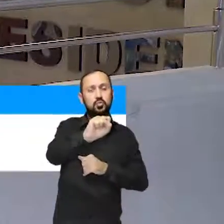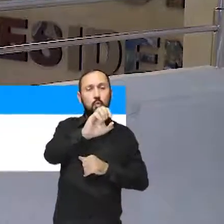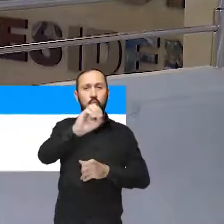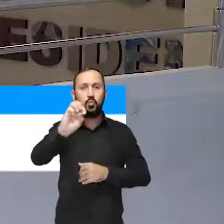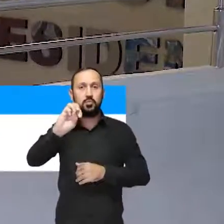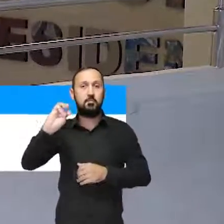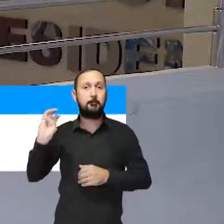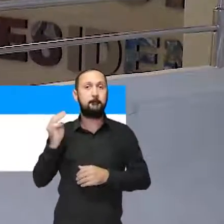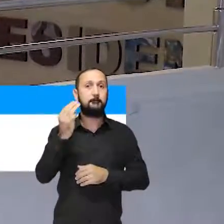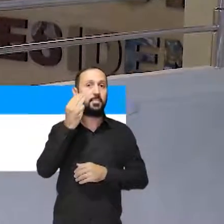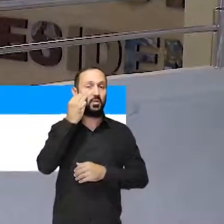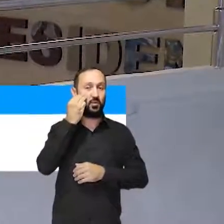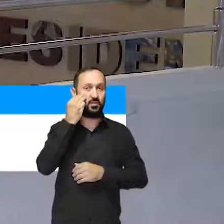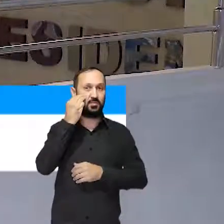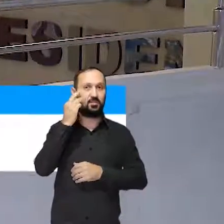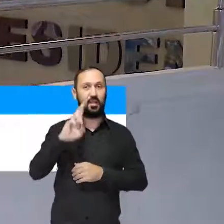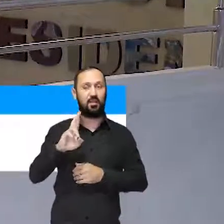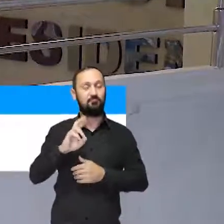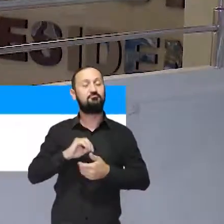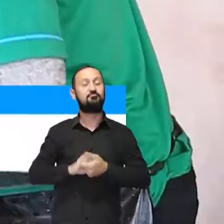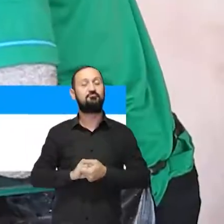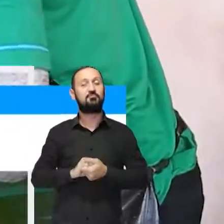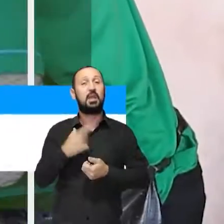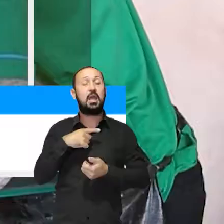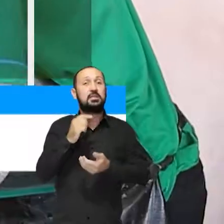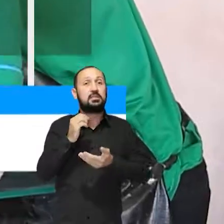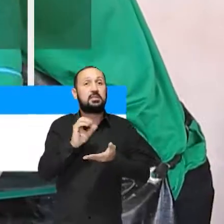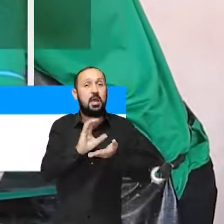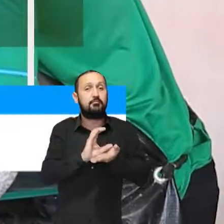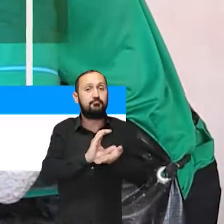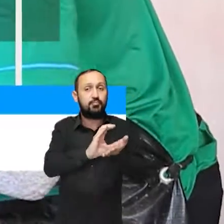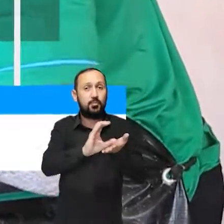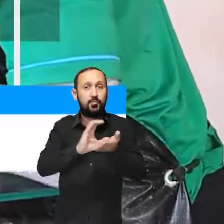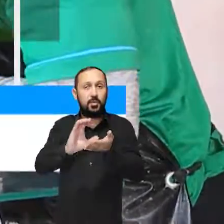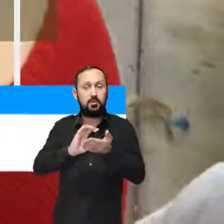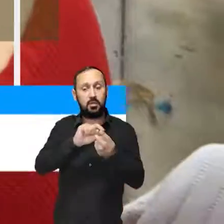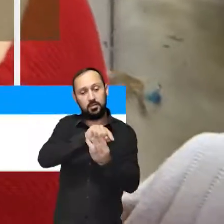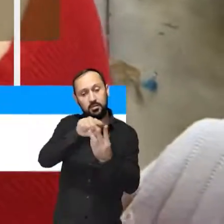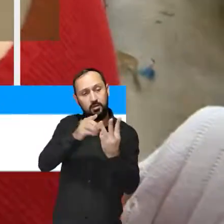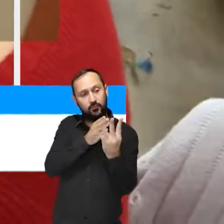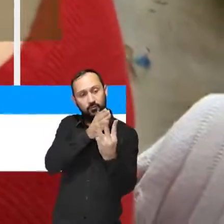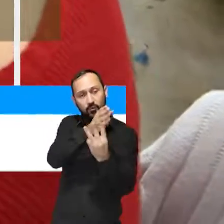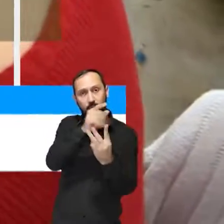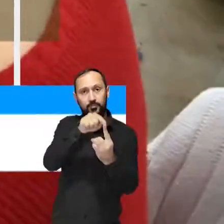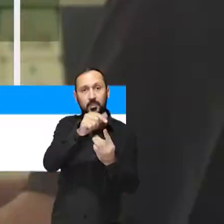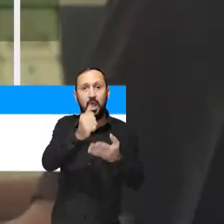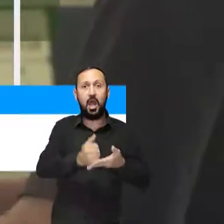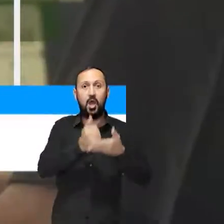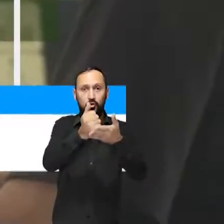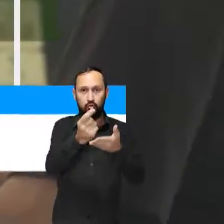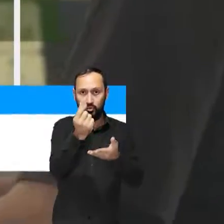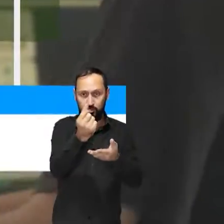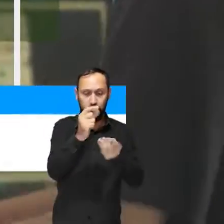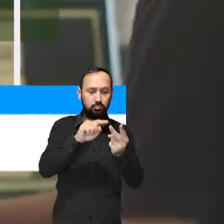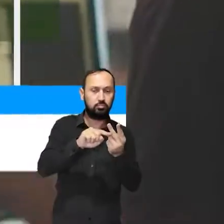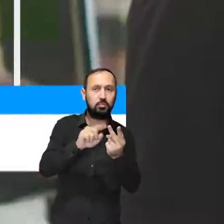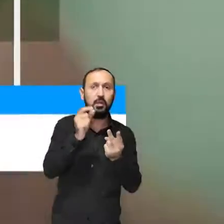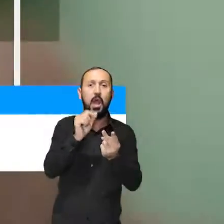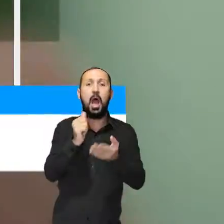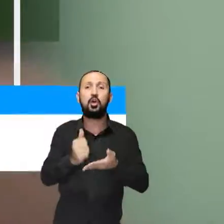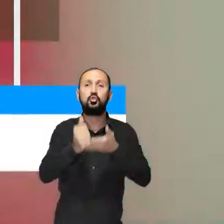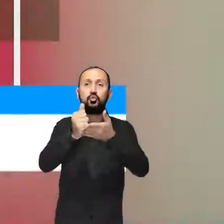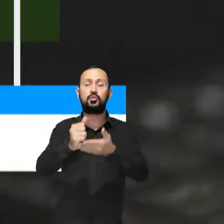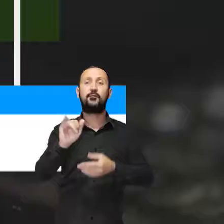quase 800 milhões de reais. Os novos benefícios abrangem 3 eixos: auxílio